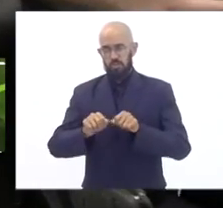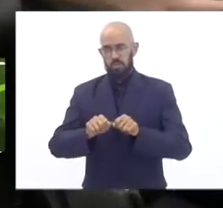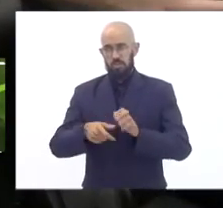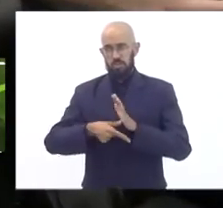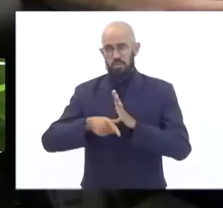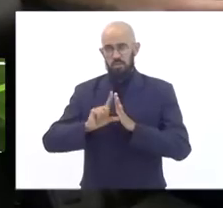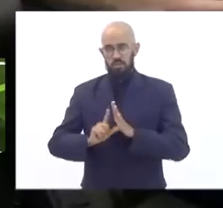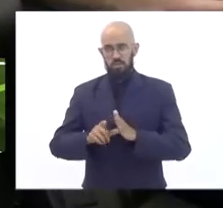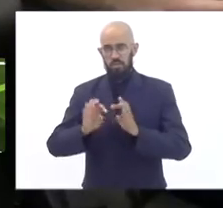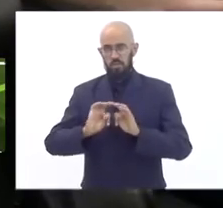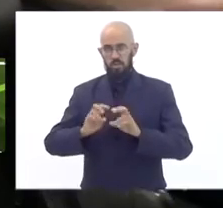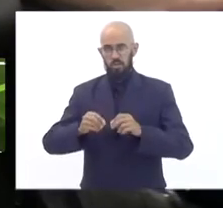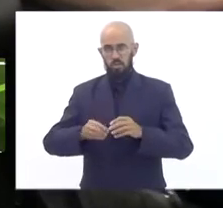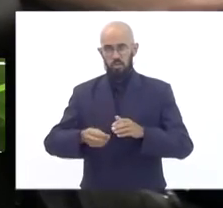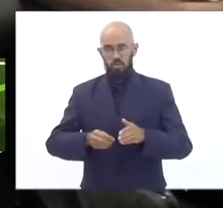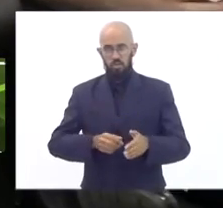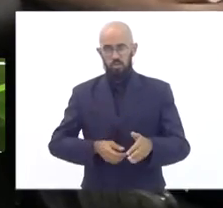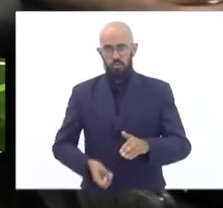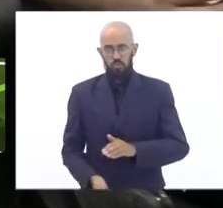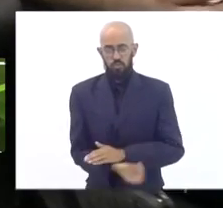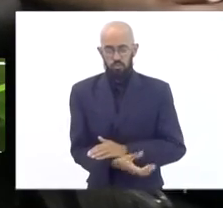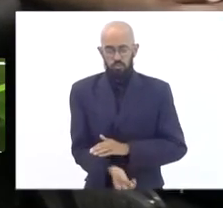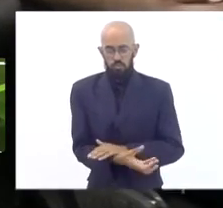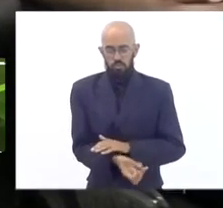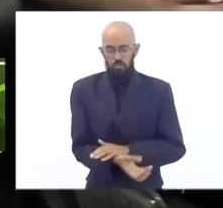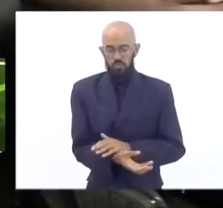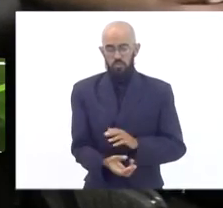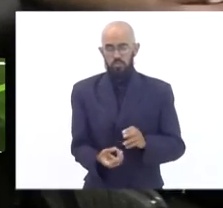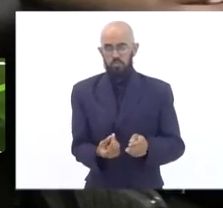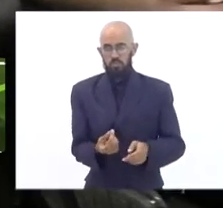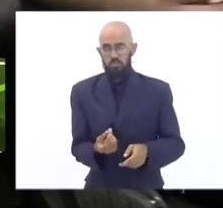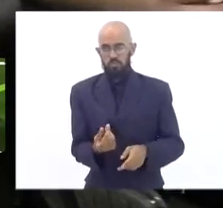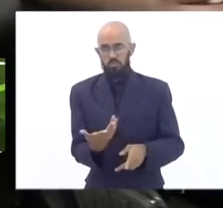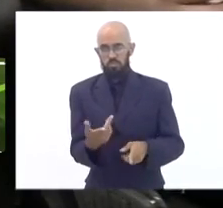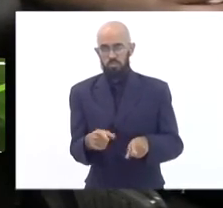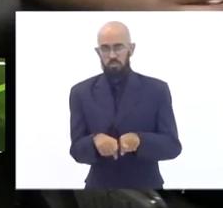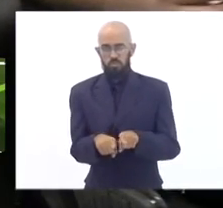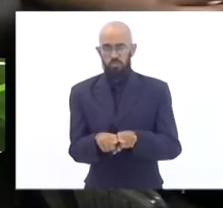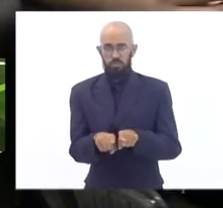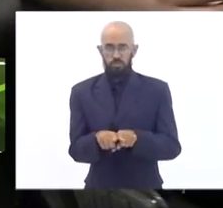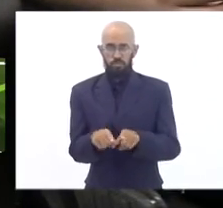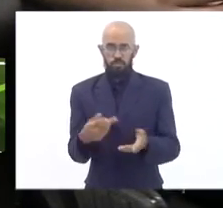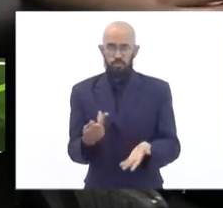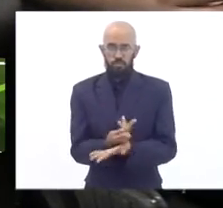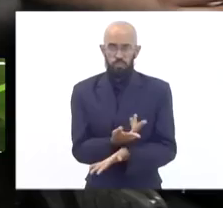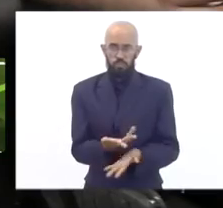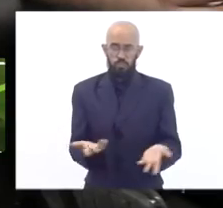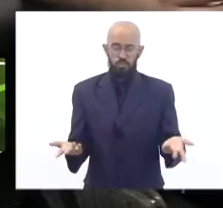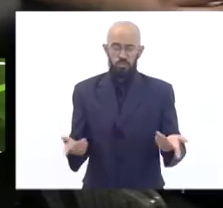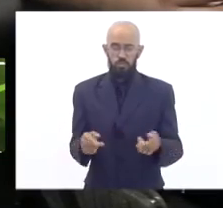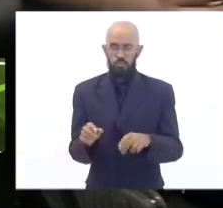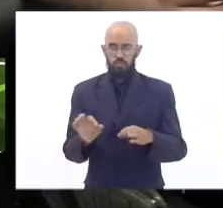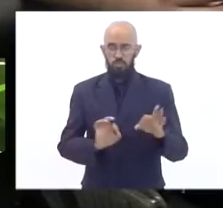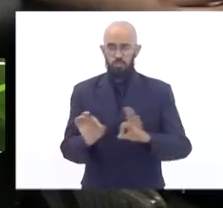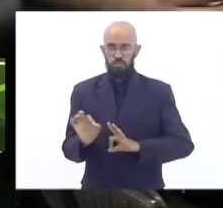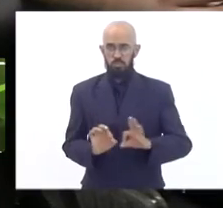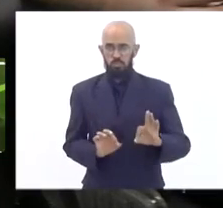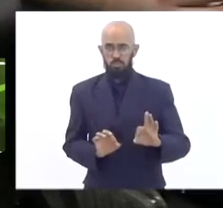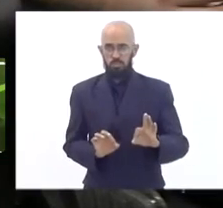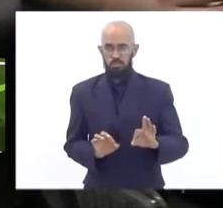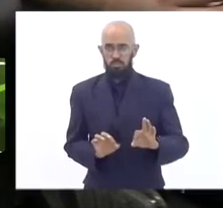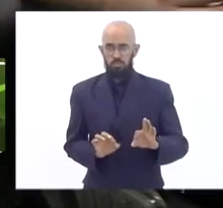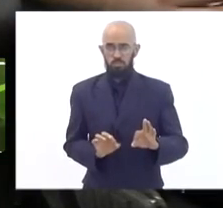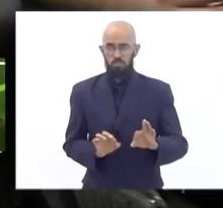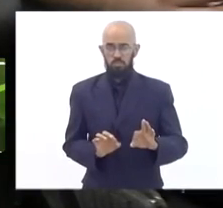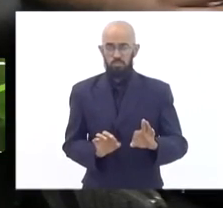né, os desvios que ocorreram ao longo desse percurso, planejar, projetar o que temos até